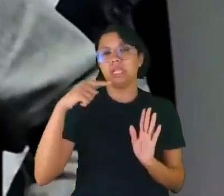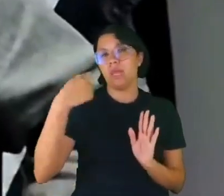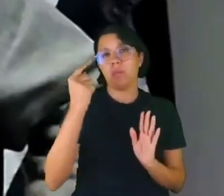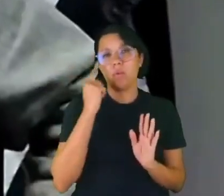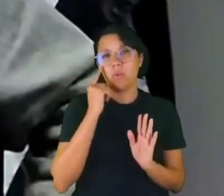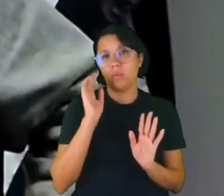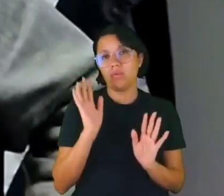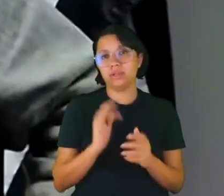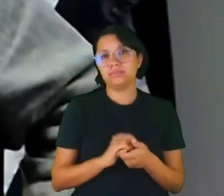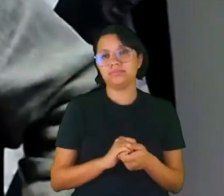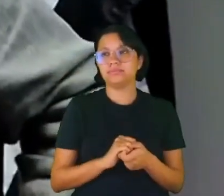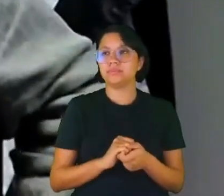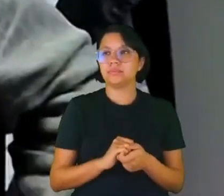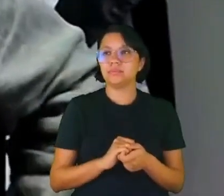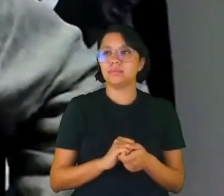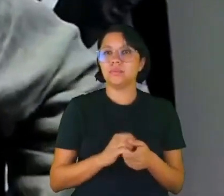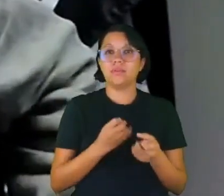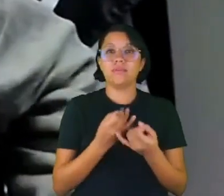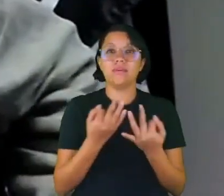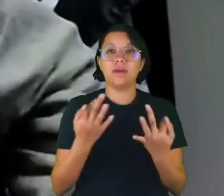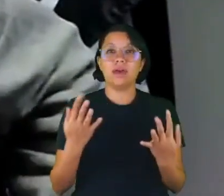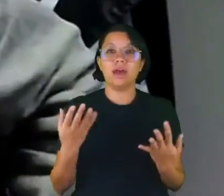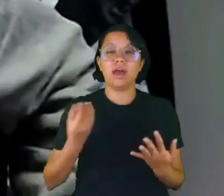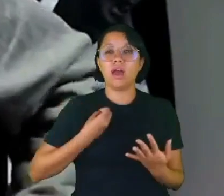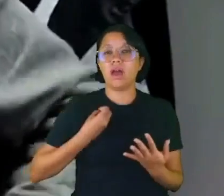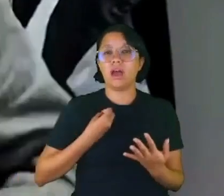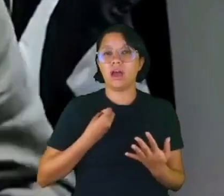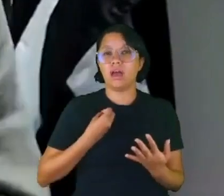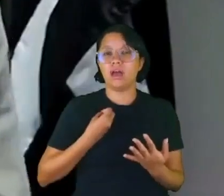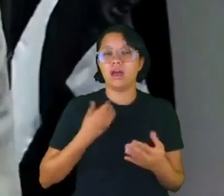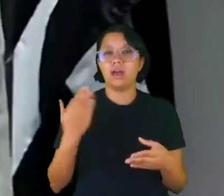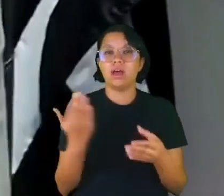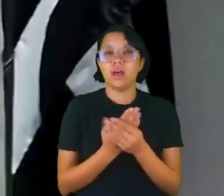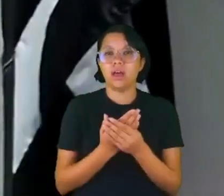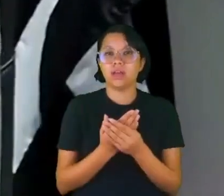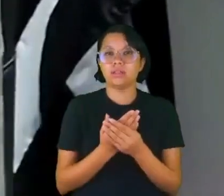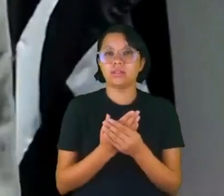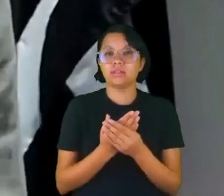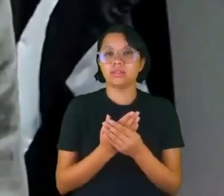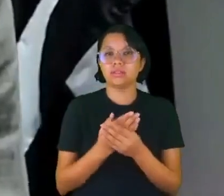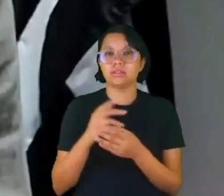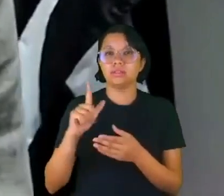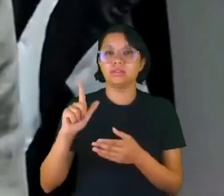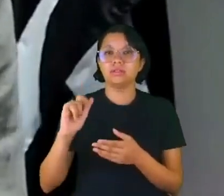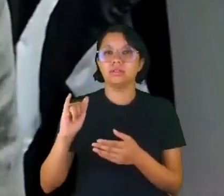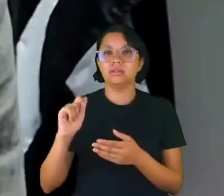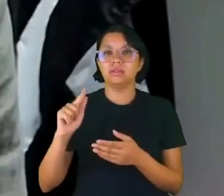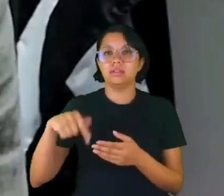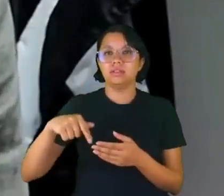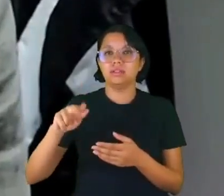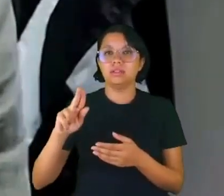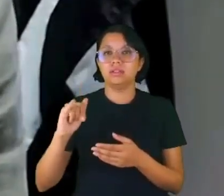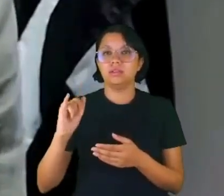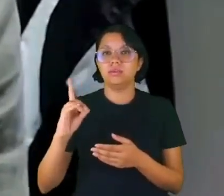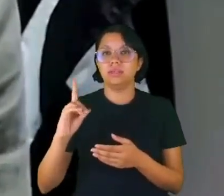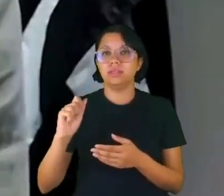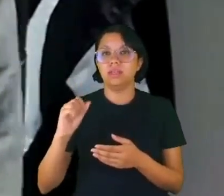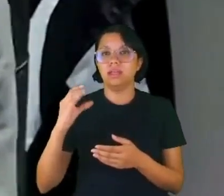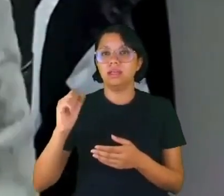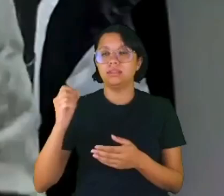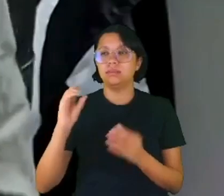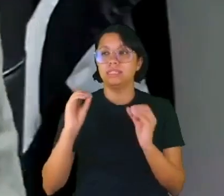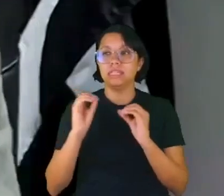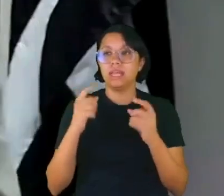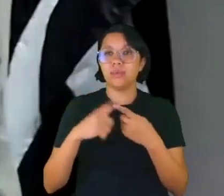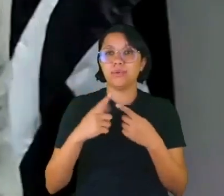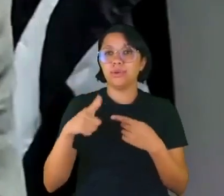vê depois, inúmeros casos, liquidação zero, porque não tinha conta. Então, alguma